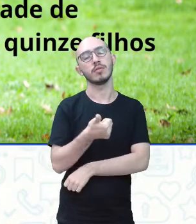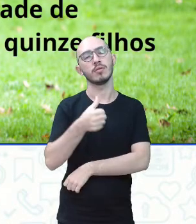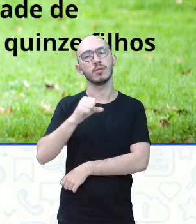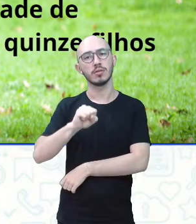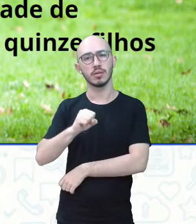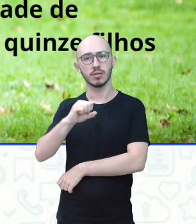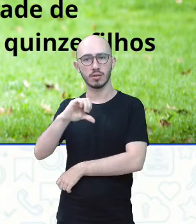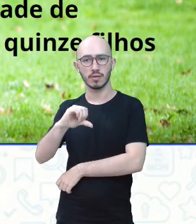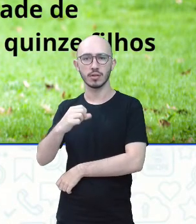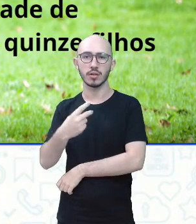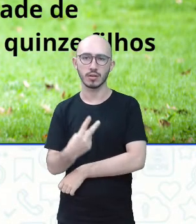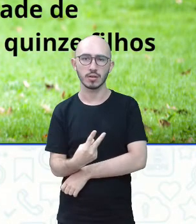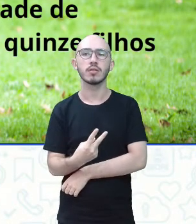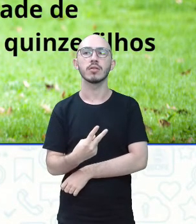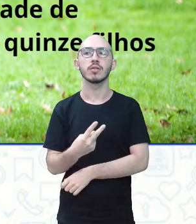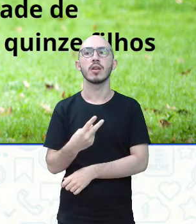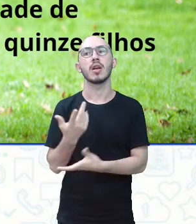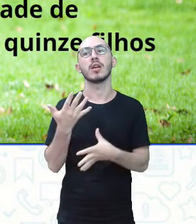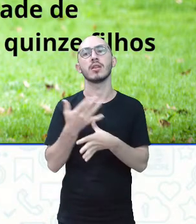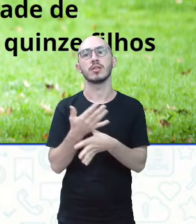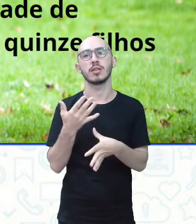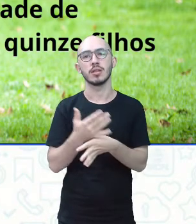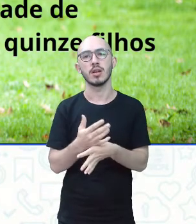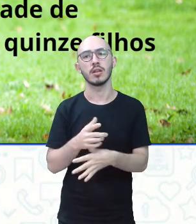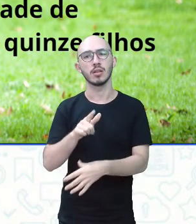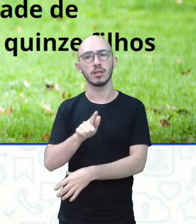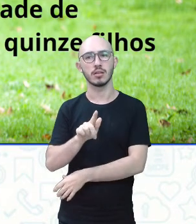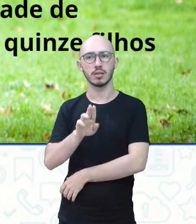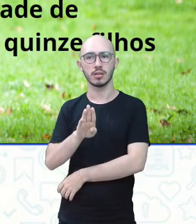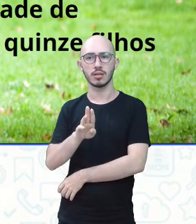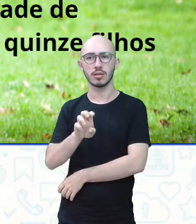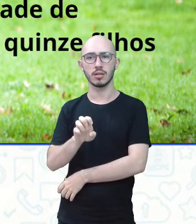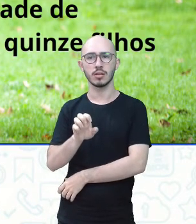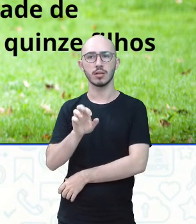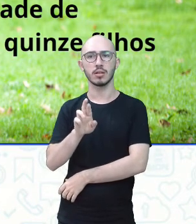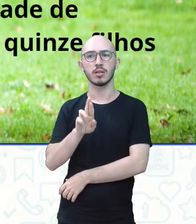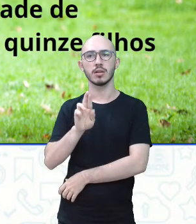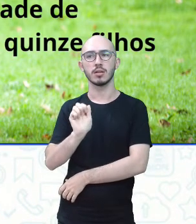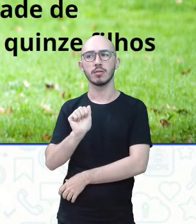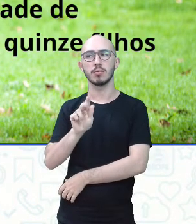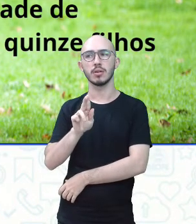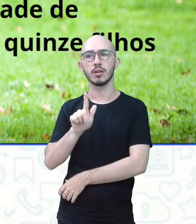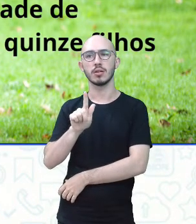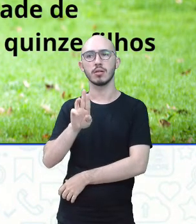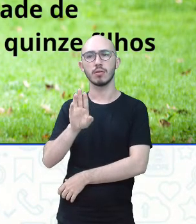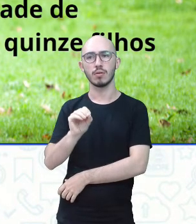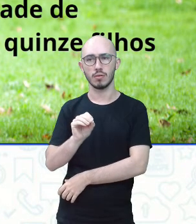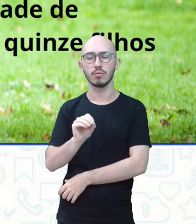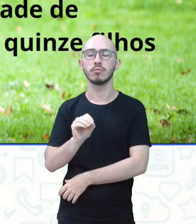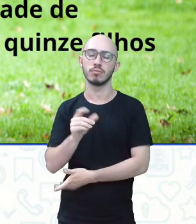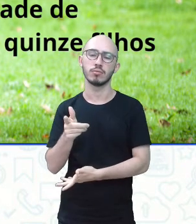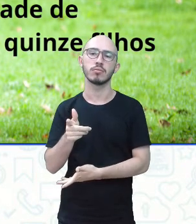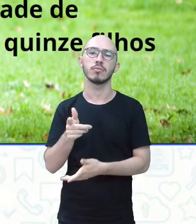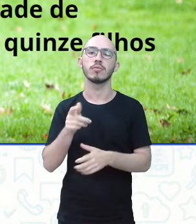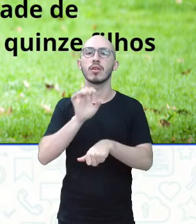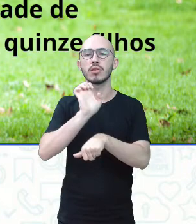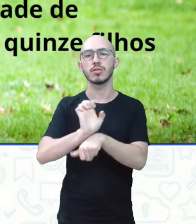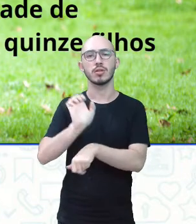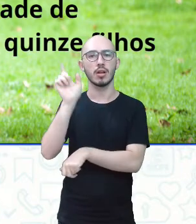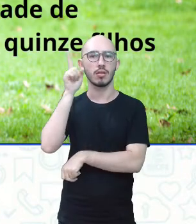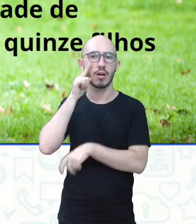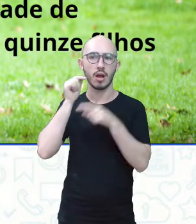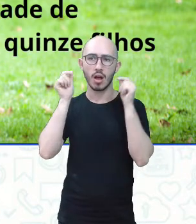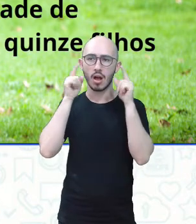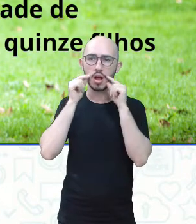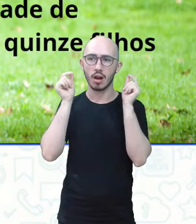1892, na cidade de Quebrangulo, em Alagoas, foi o primogênito de 15 filhos de uma